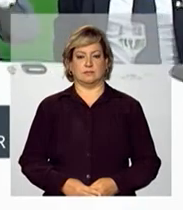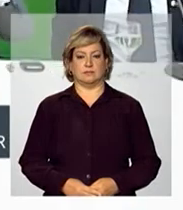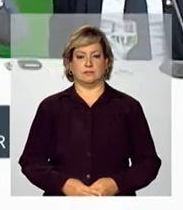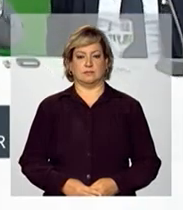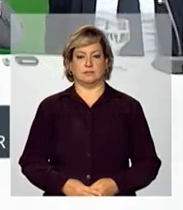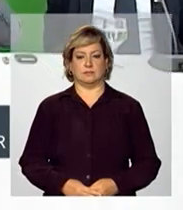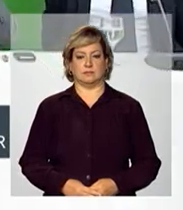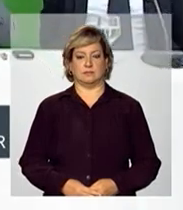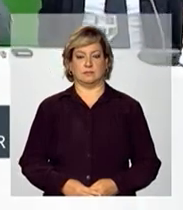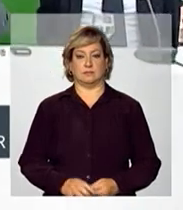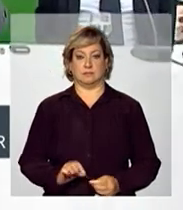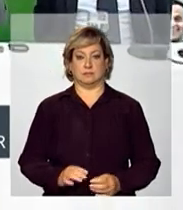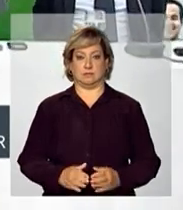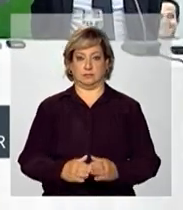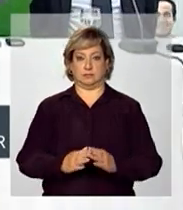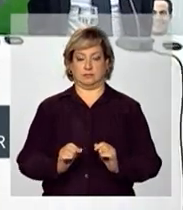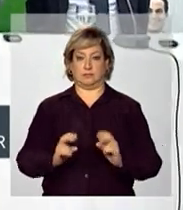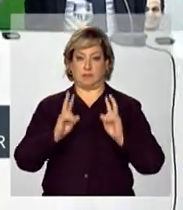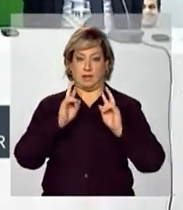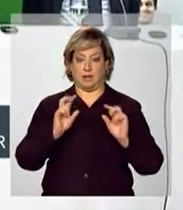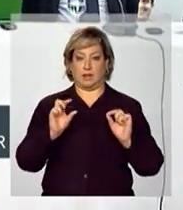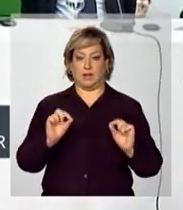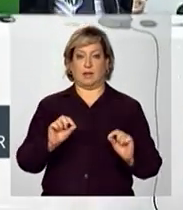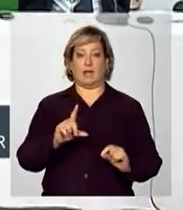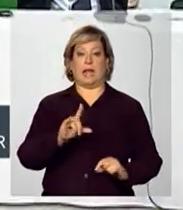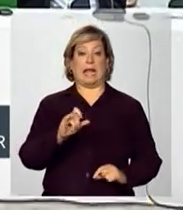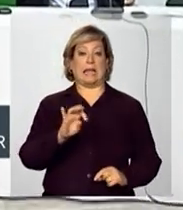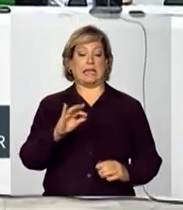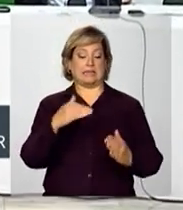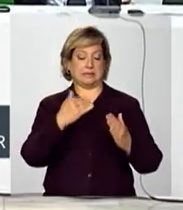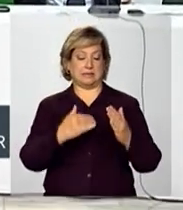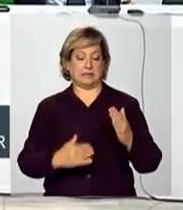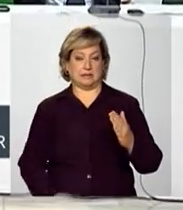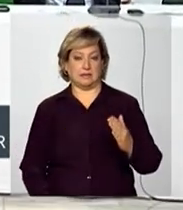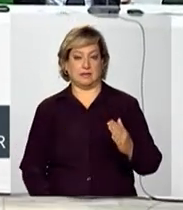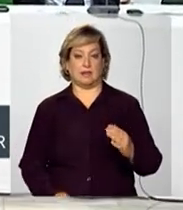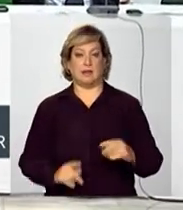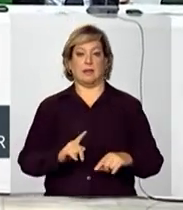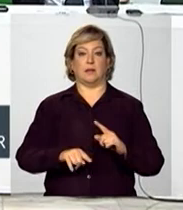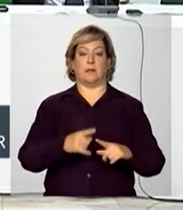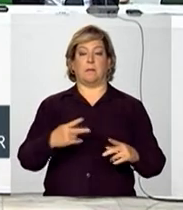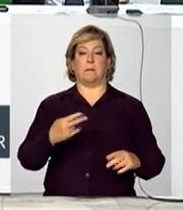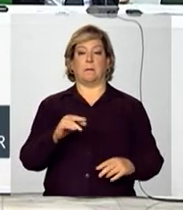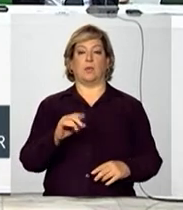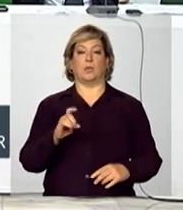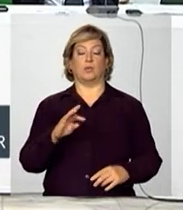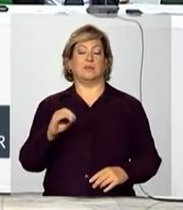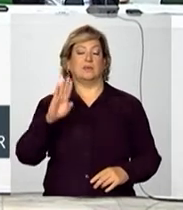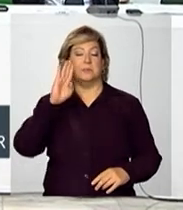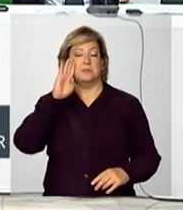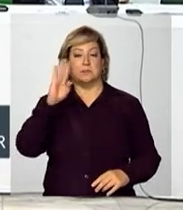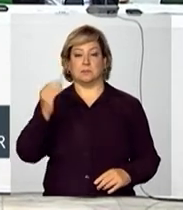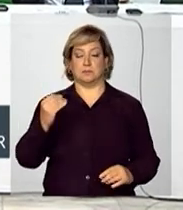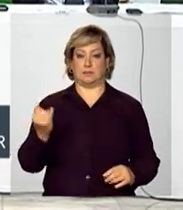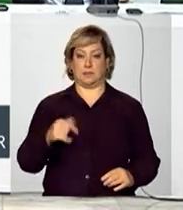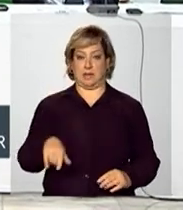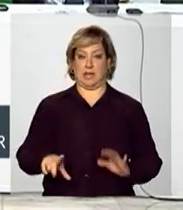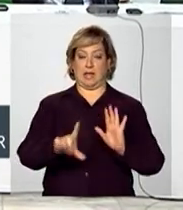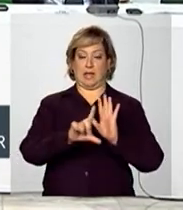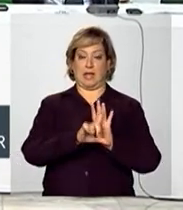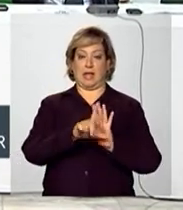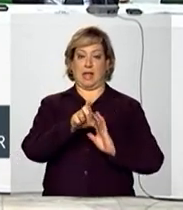não atenção a lista de produtos essenciais veja São bens essenciais a lei